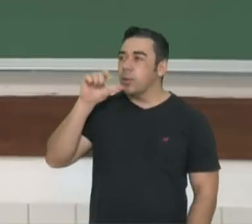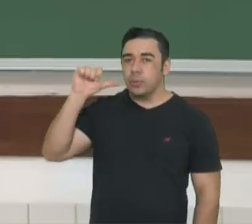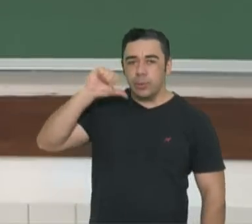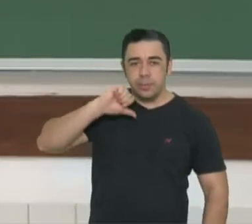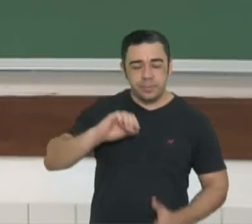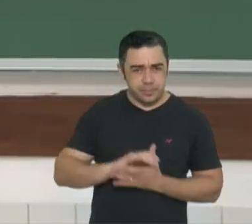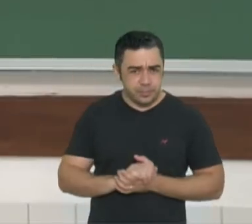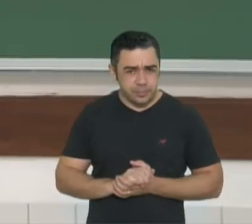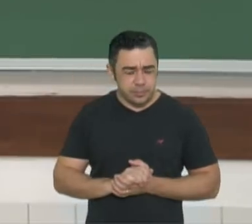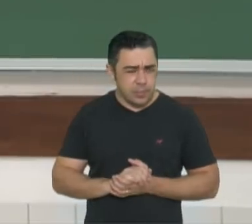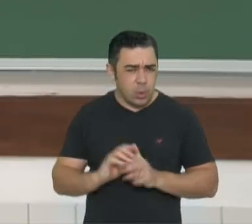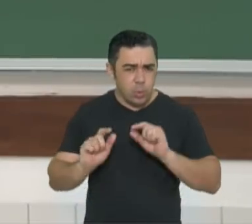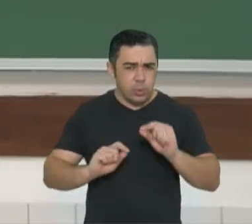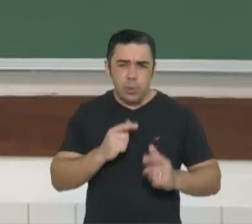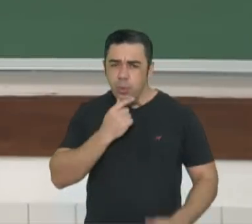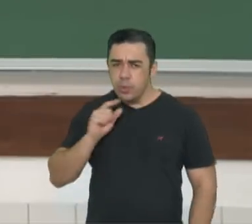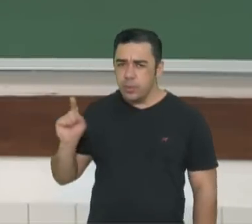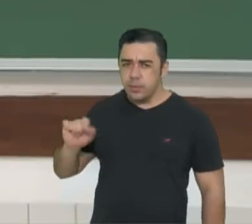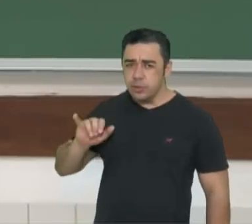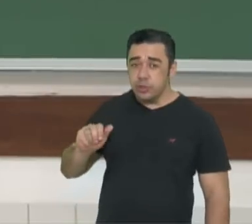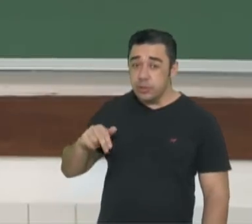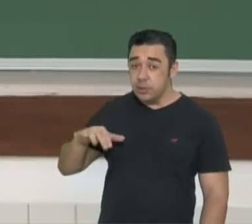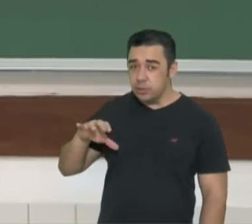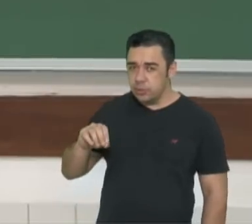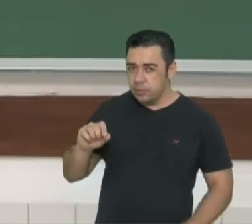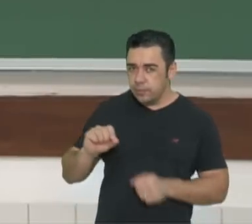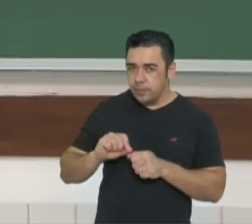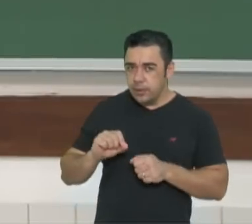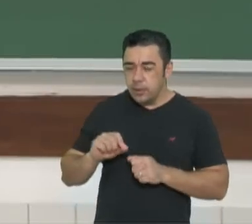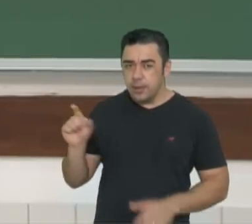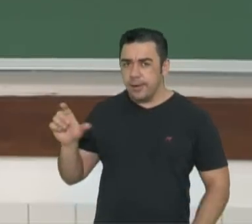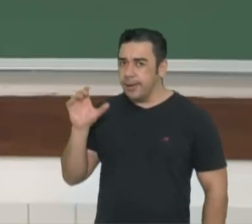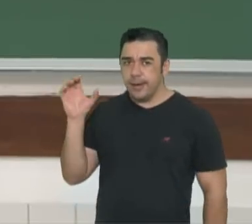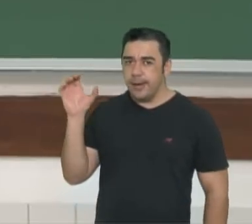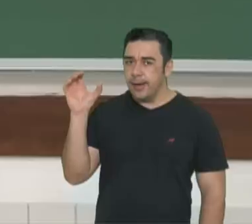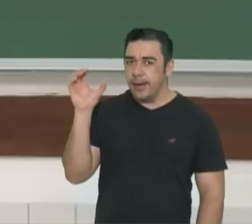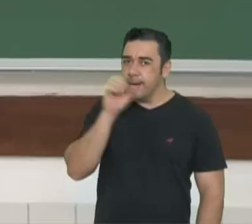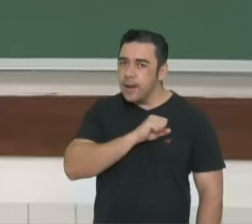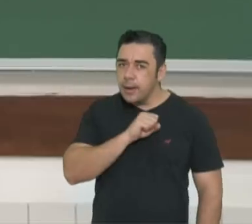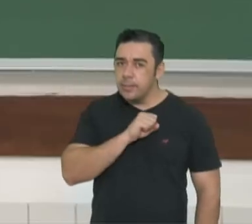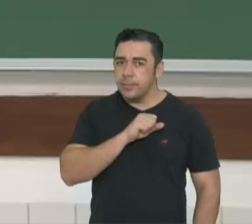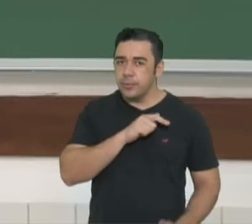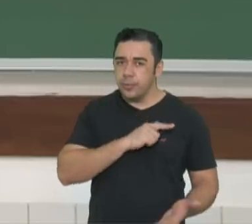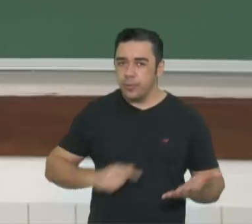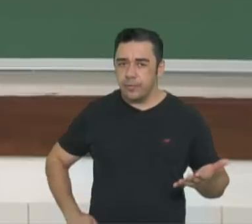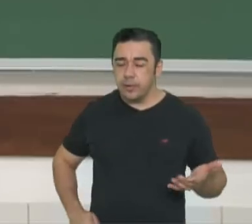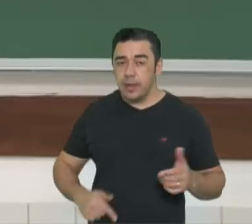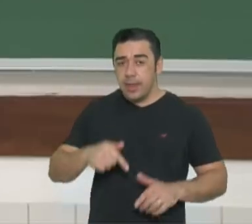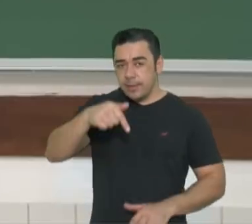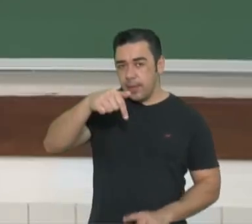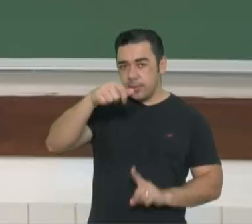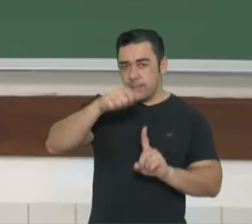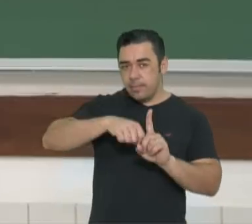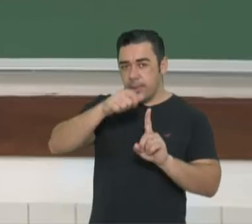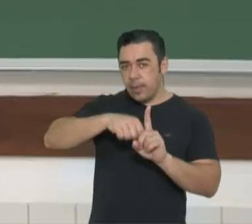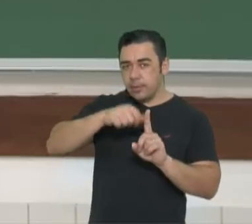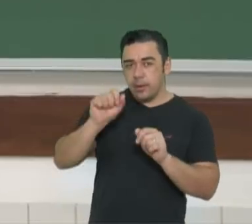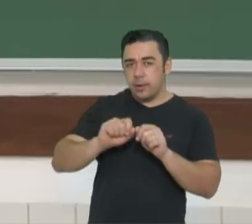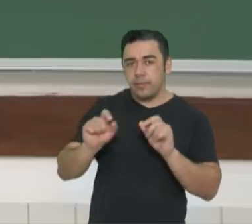Ó, o que o Jânio fez? O governo dele foi mega rapidinho também. E nesses 7 meses, o que nós temos